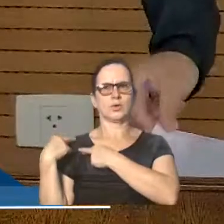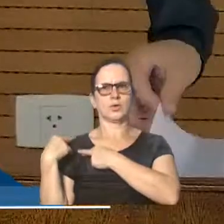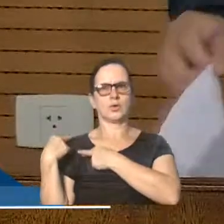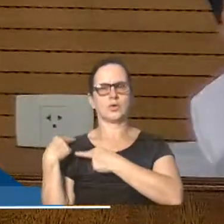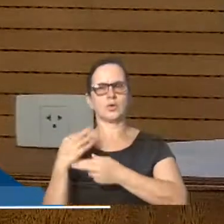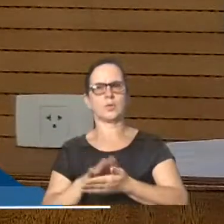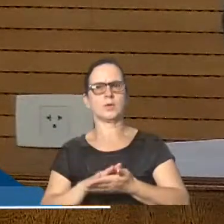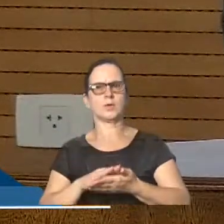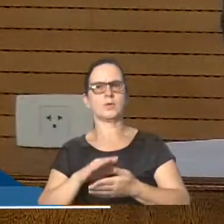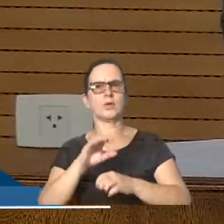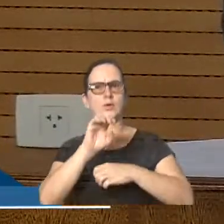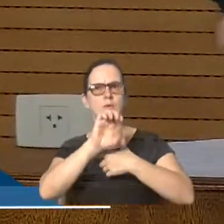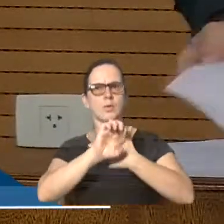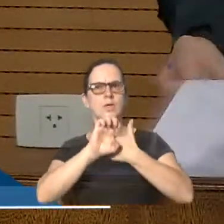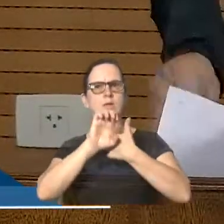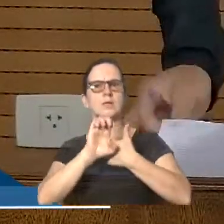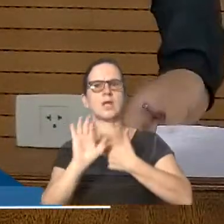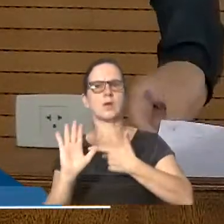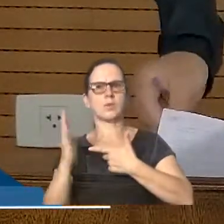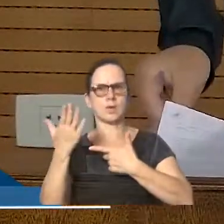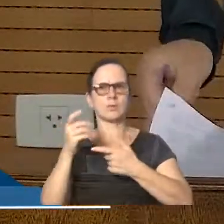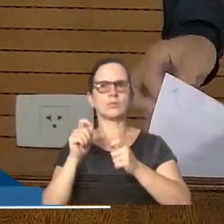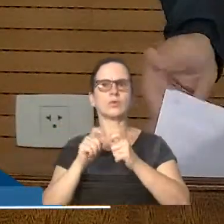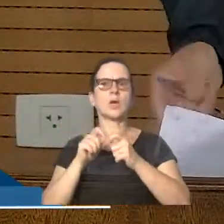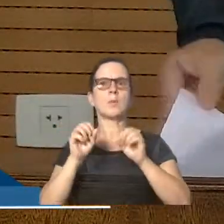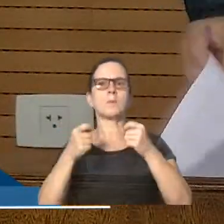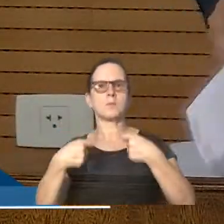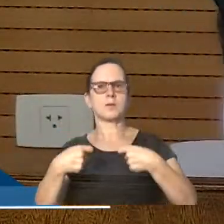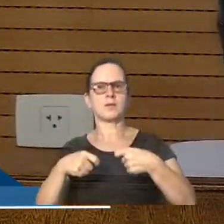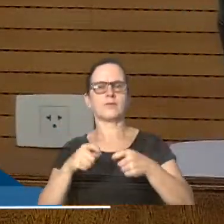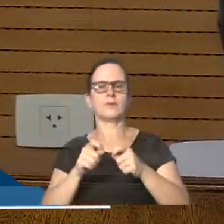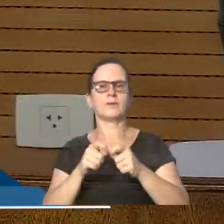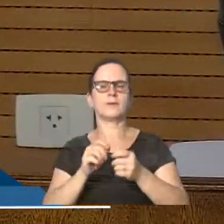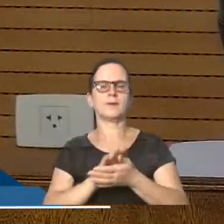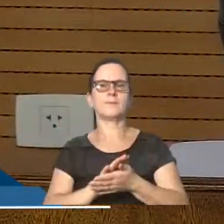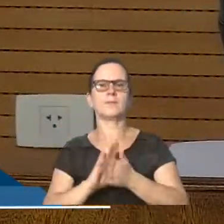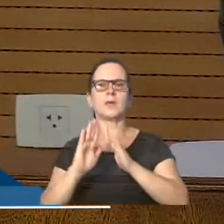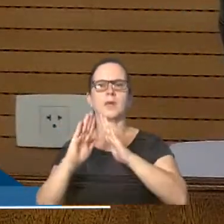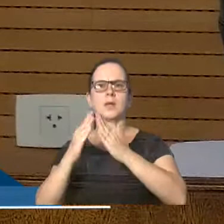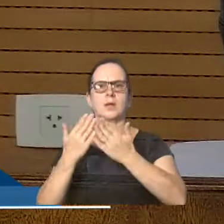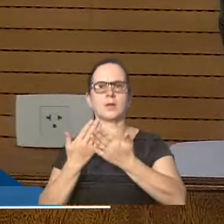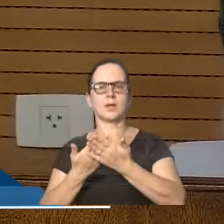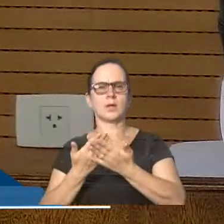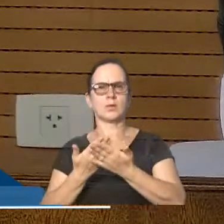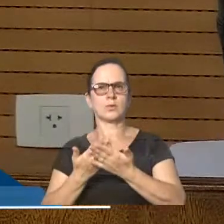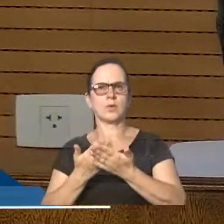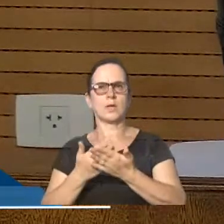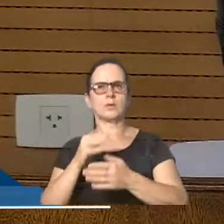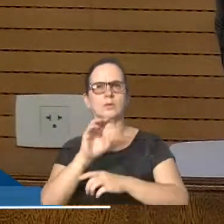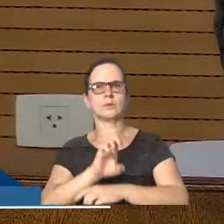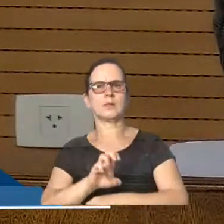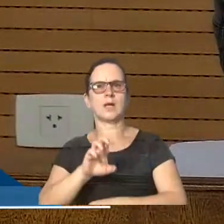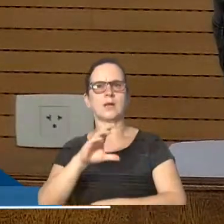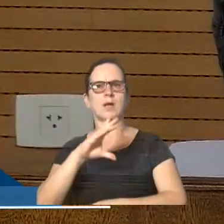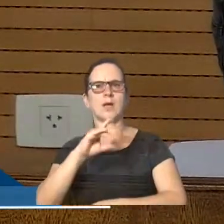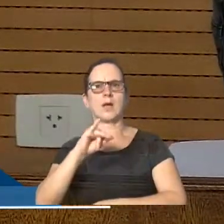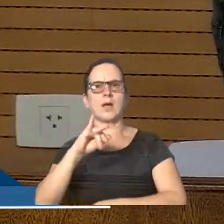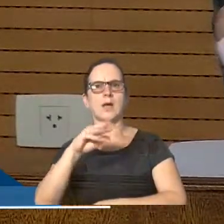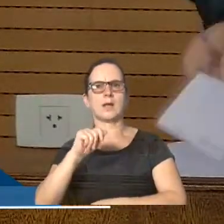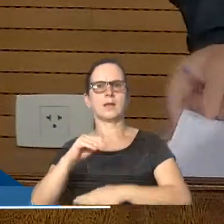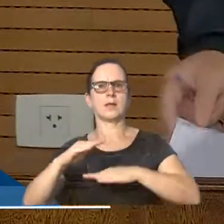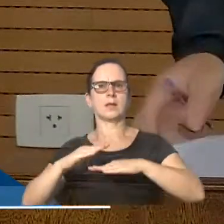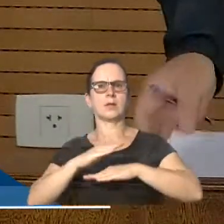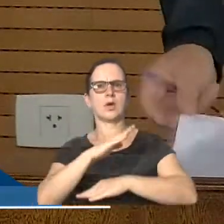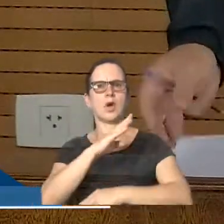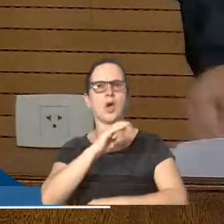providencie a regularização da situação. Em manutenção do telhado da Unidade Municipal de Ensino, Estado de Santa Catarina, no Morro do